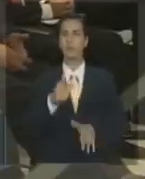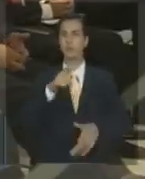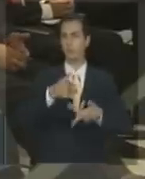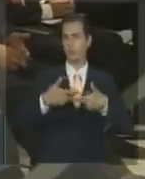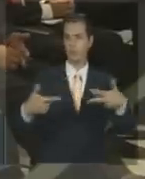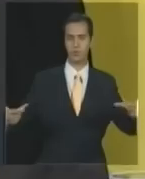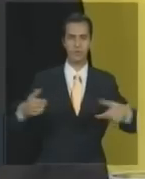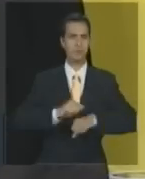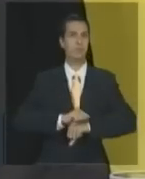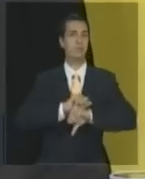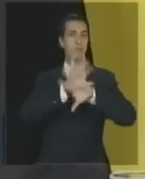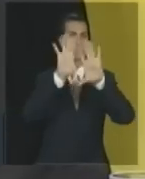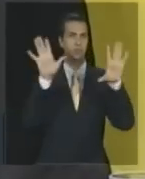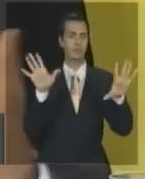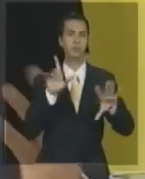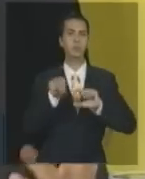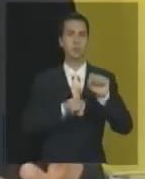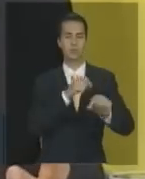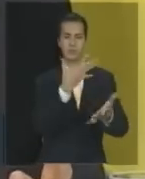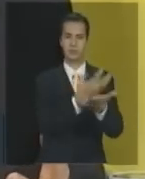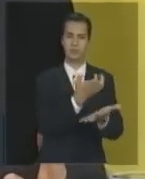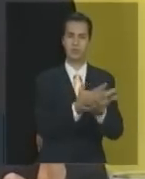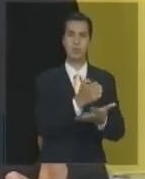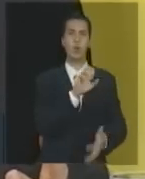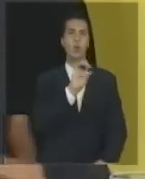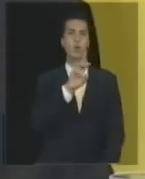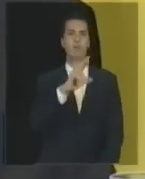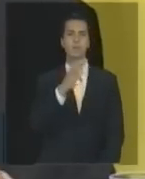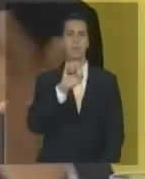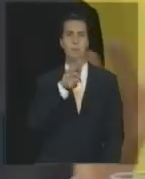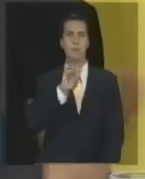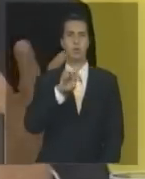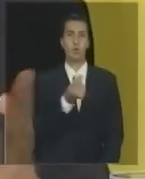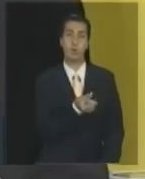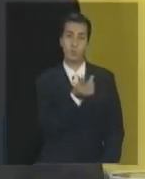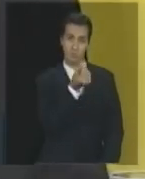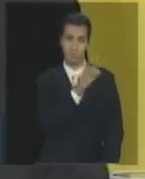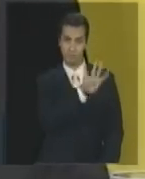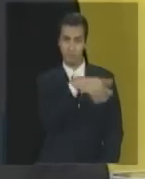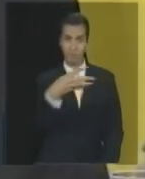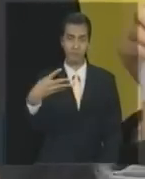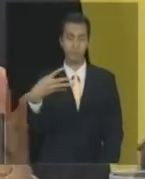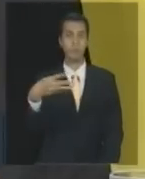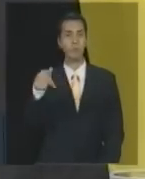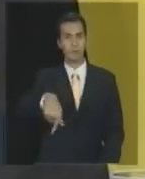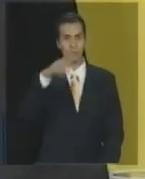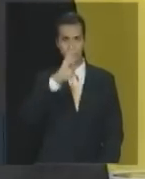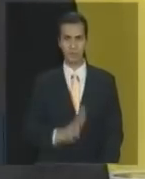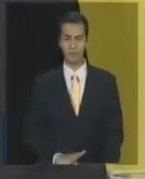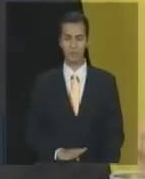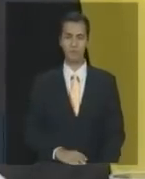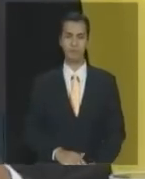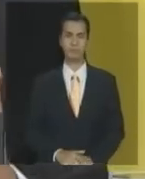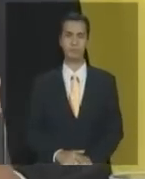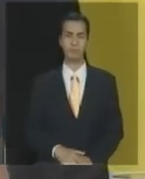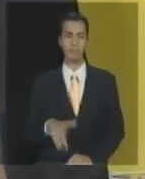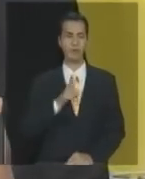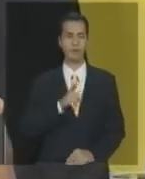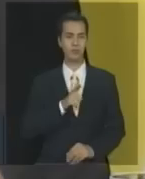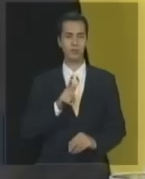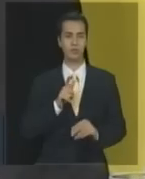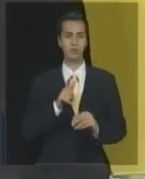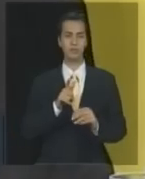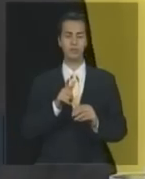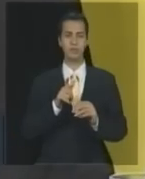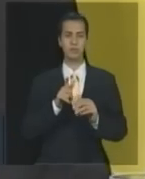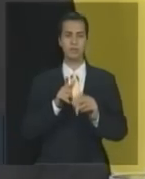na transparência de dados orçamentários, onde nós temos no Brasil o portal da transparência, que